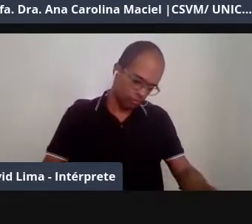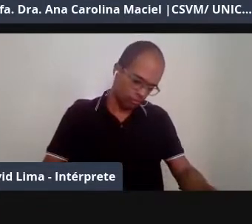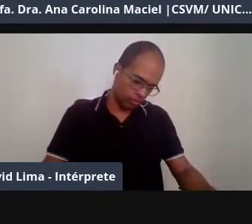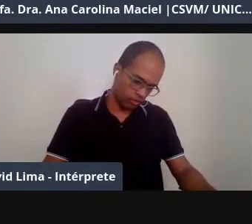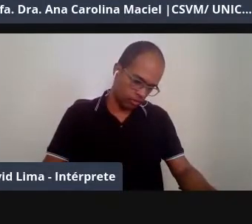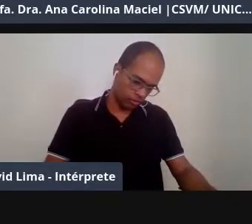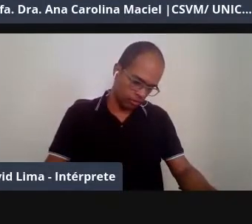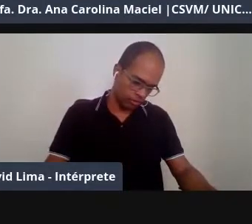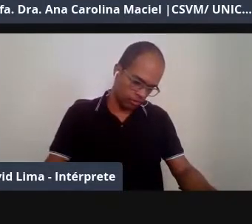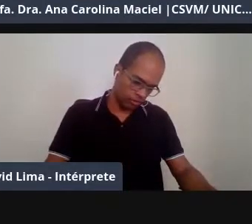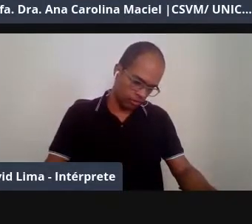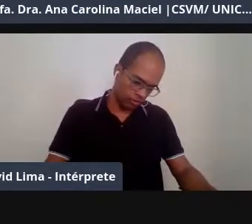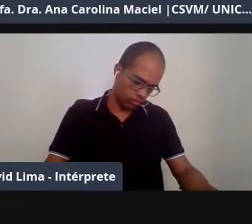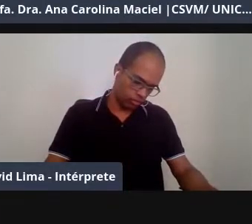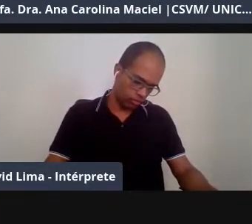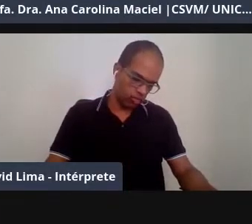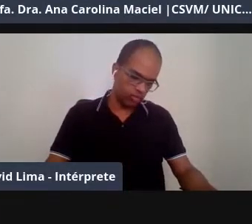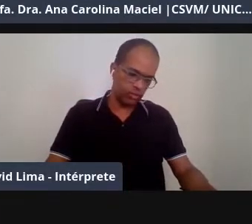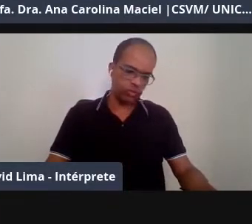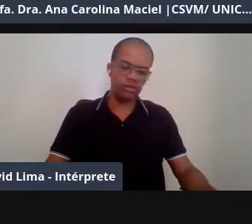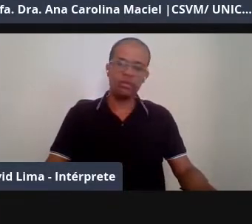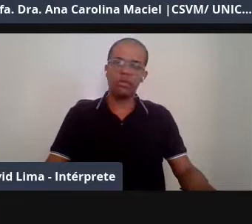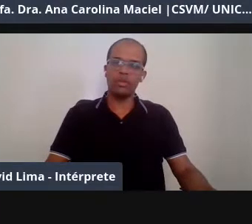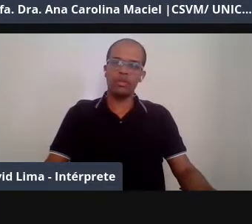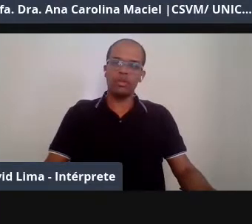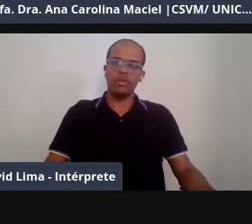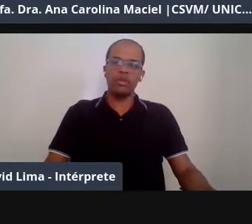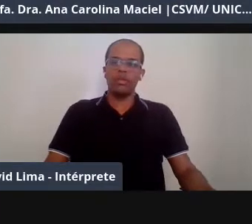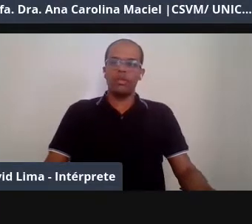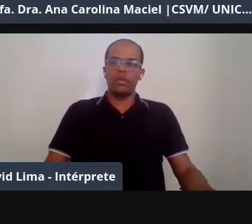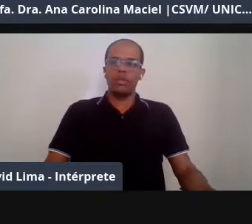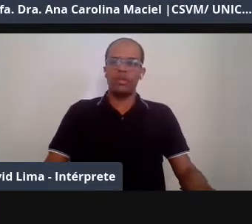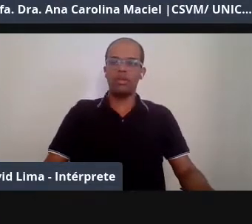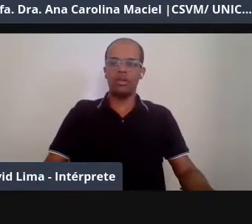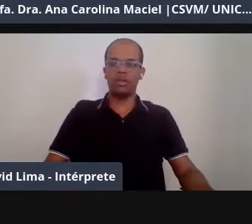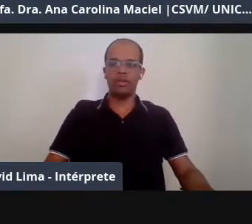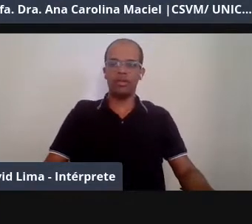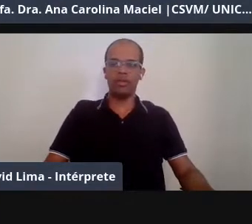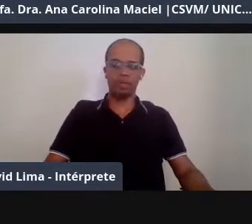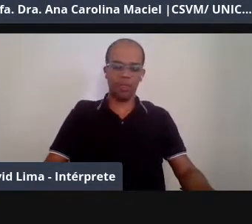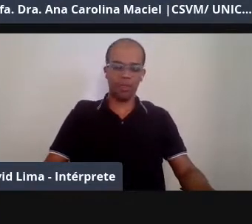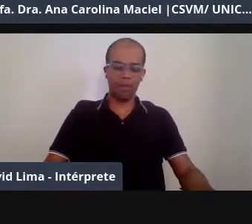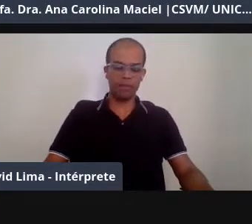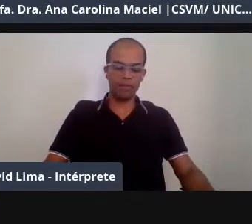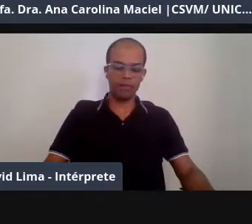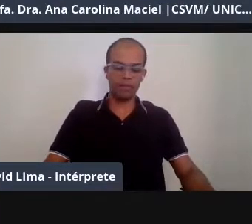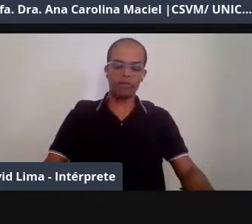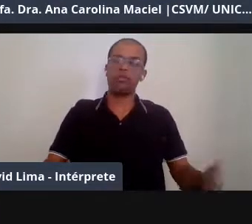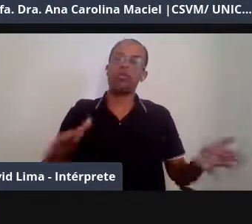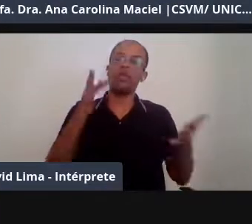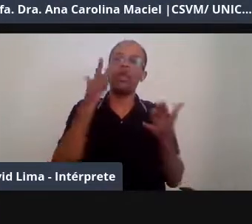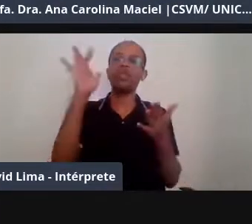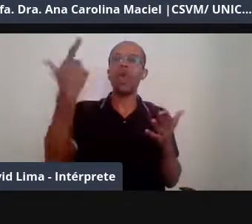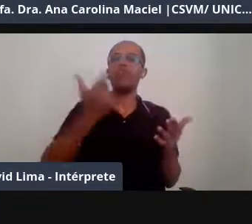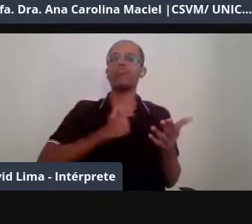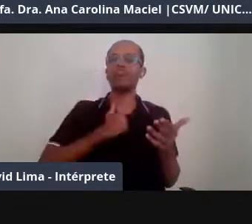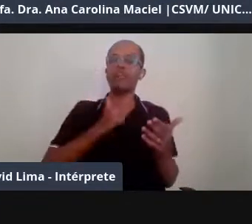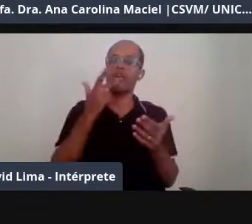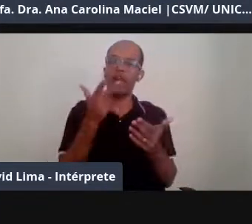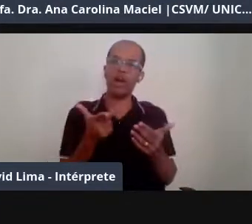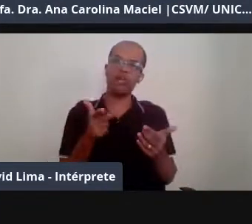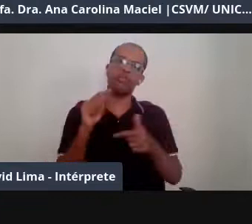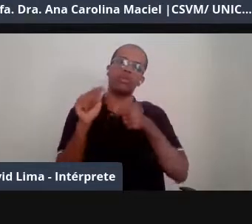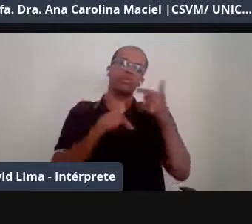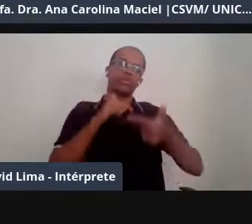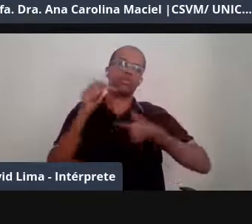Brasil deve a ele sempre uma medalha de ouro, eu diria, na história, pelo trabalho